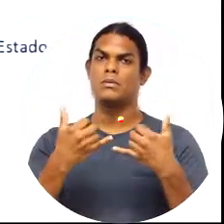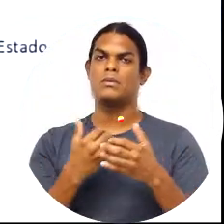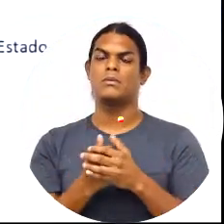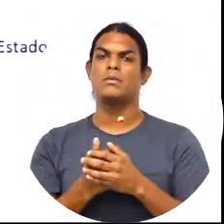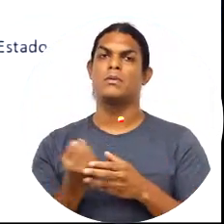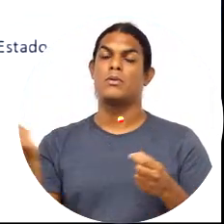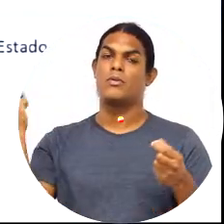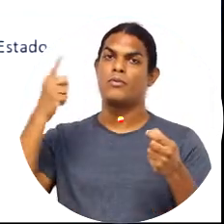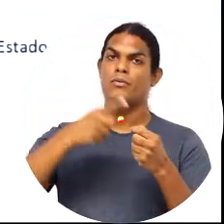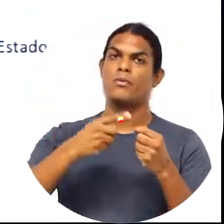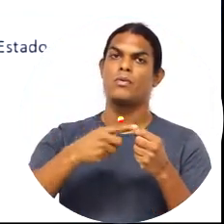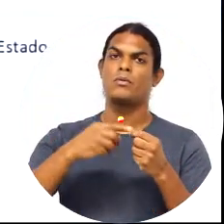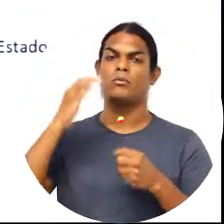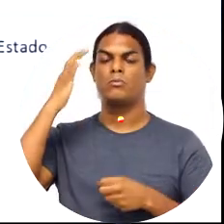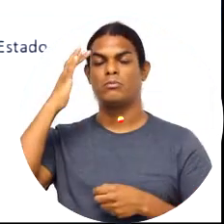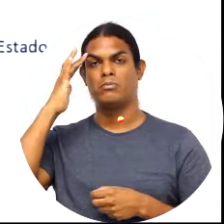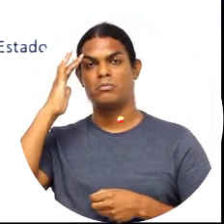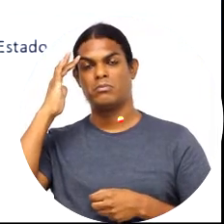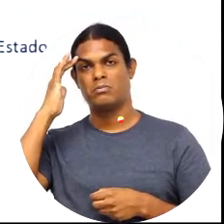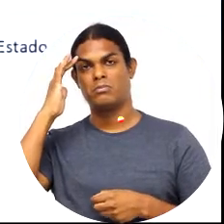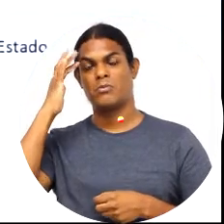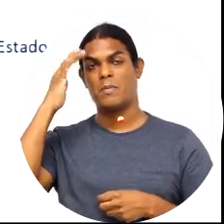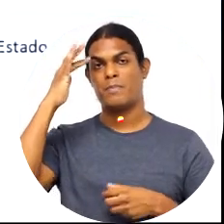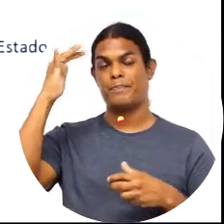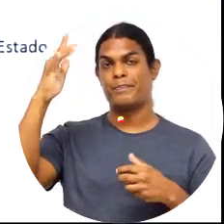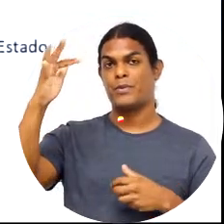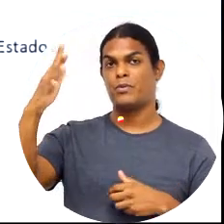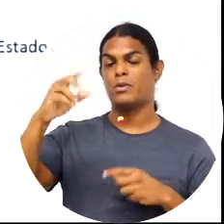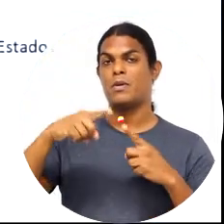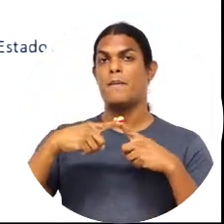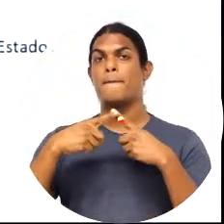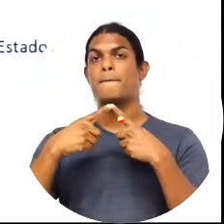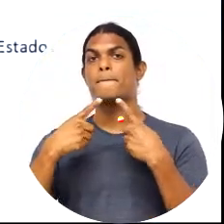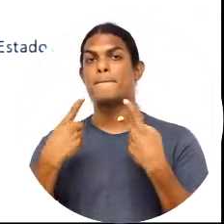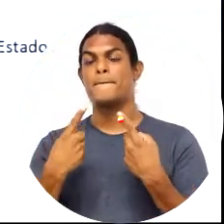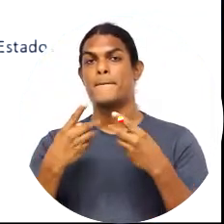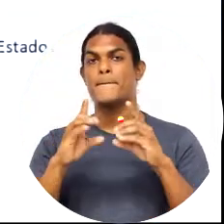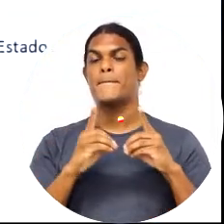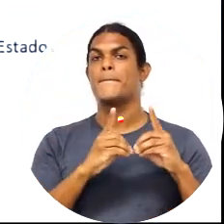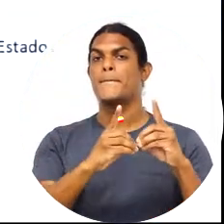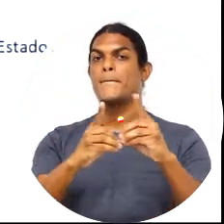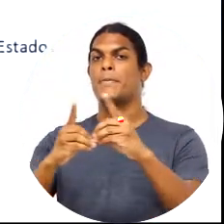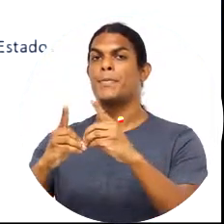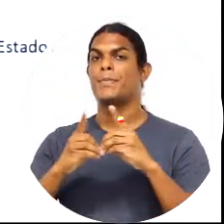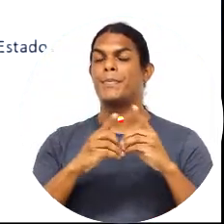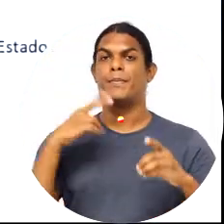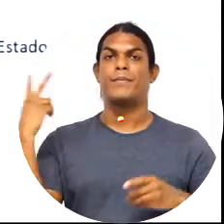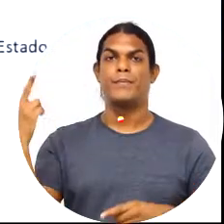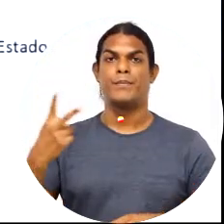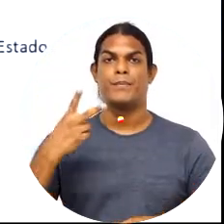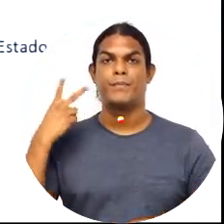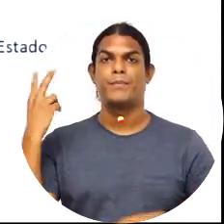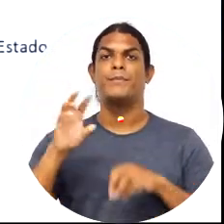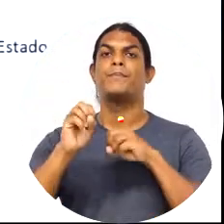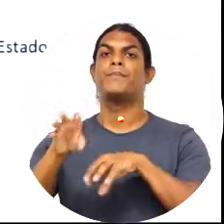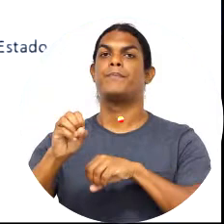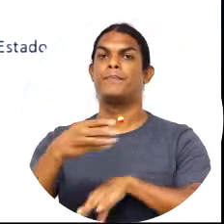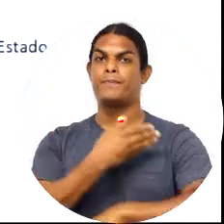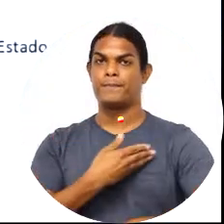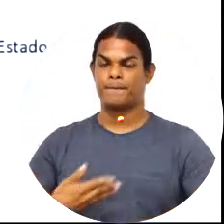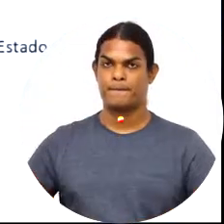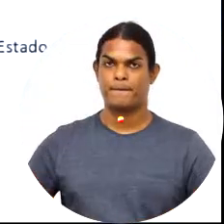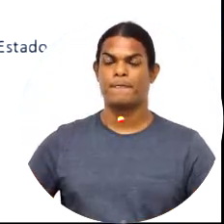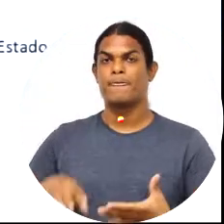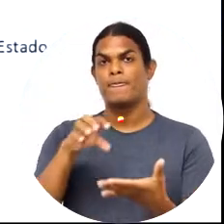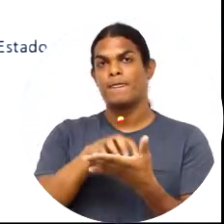um pensamento mais humanista, mais democrático, então você valoriza o ensino público, você passa a fazer o provimento de